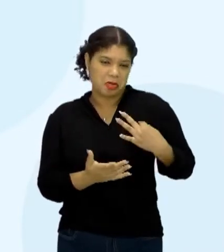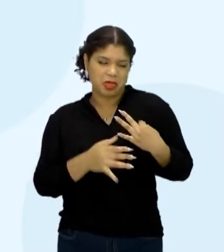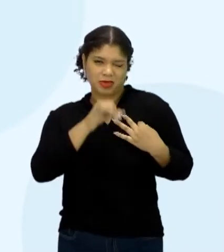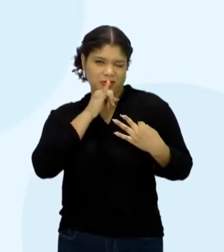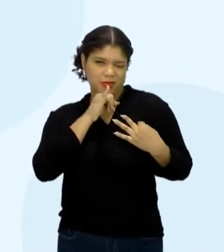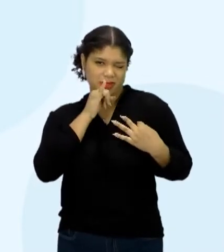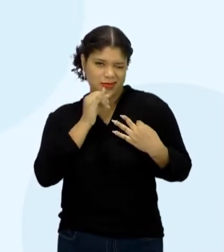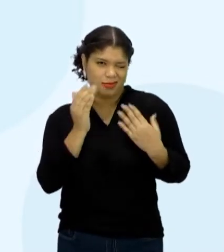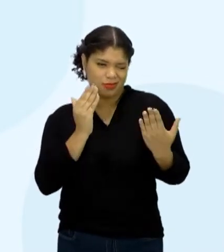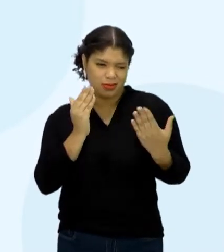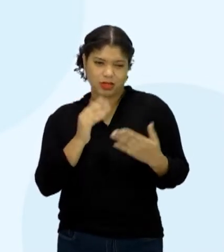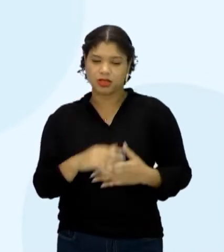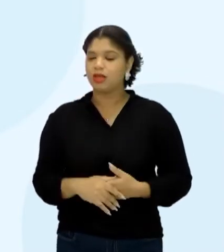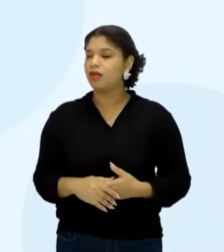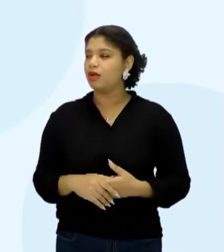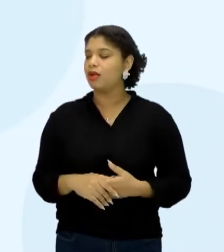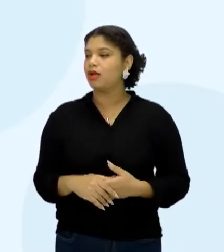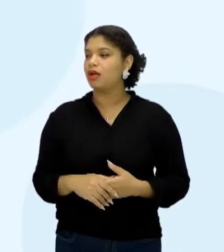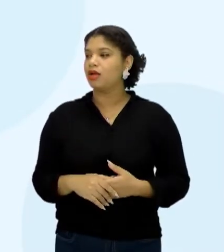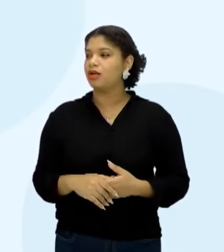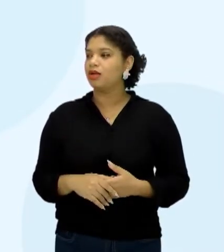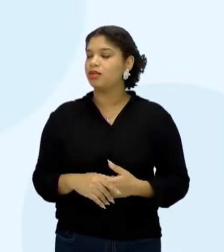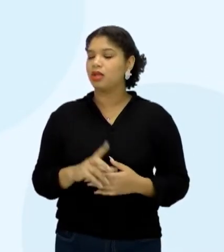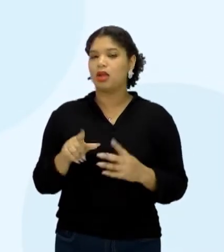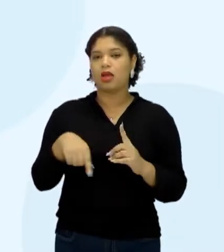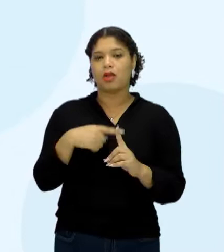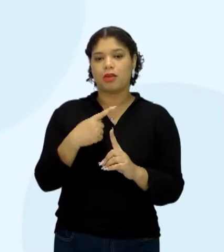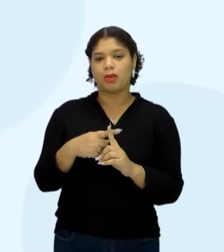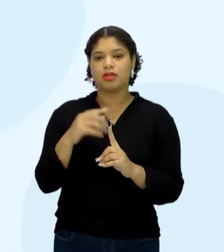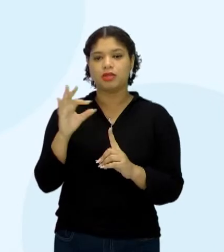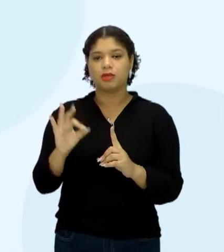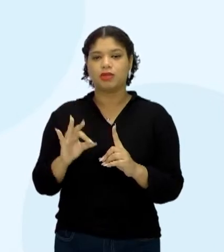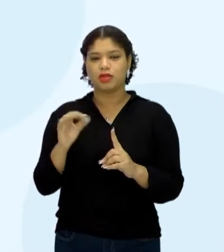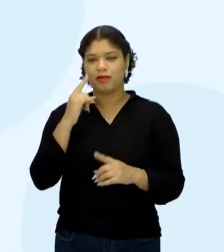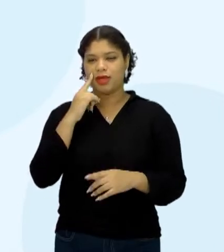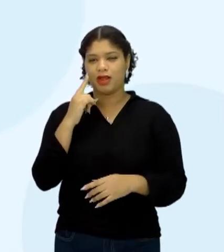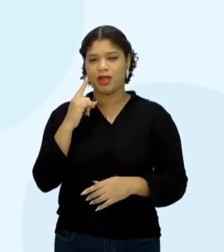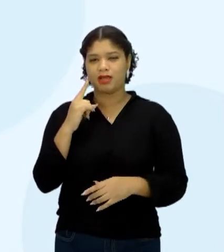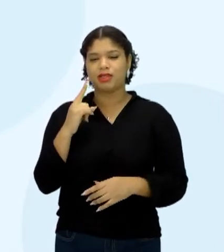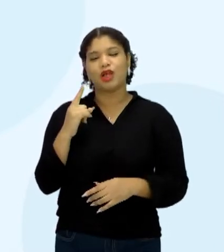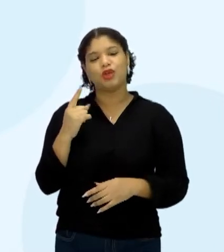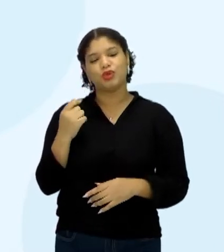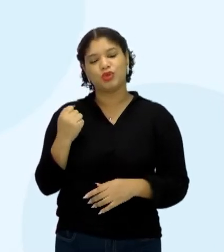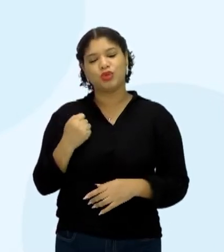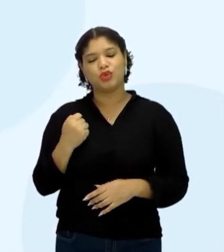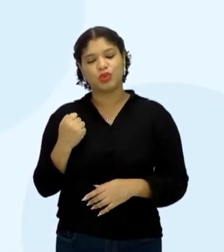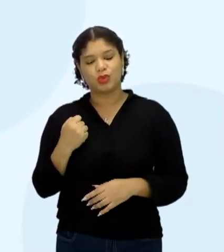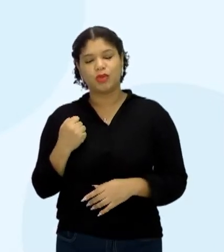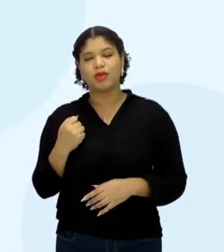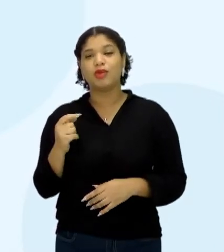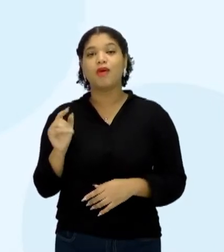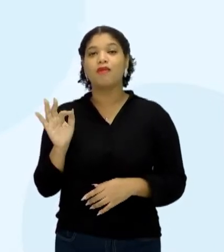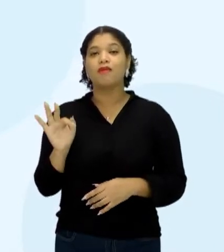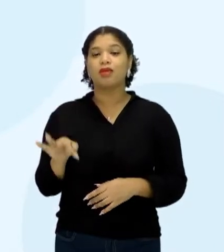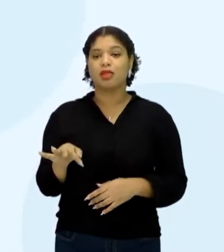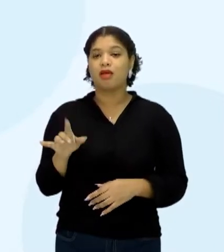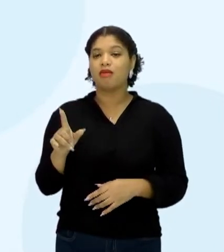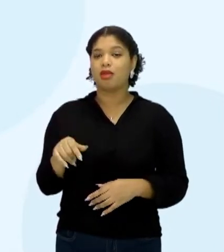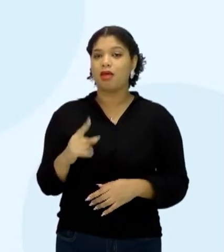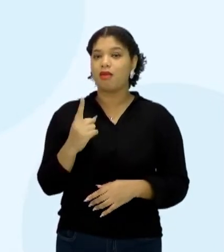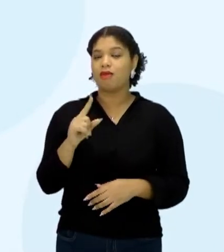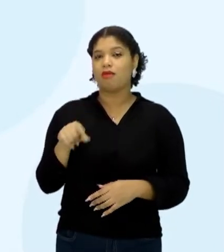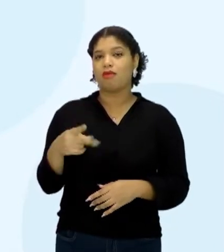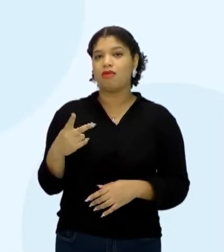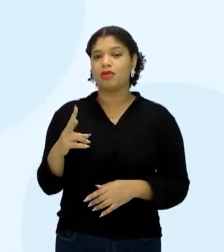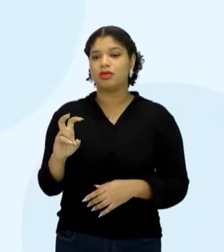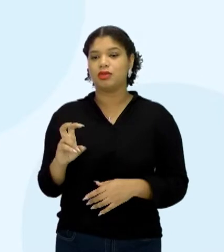horrível a minha letra. Eu tô achando Inicial. bonito. Tá bonita, mas olha Tá. que nem parece um O. Valor inicial vezes 1,25.